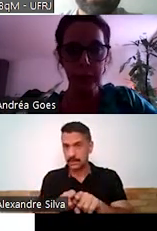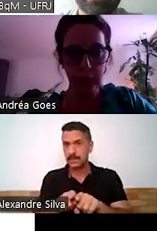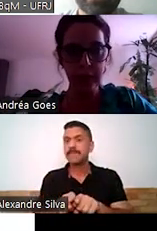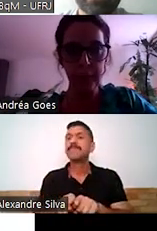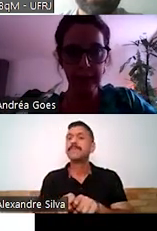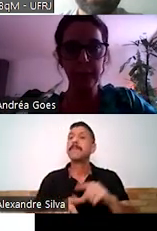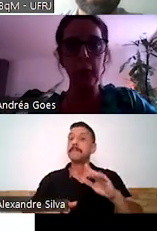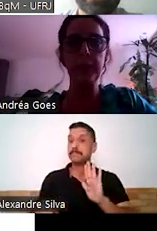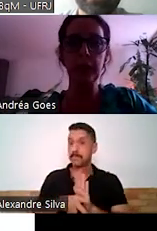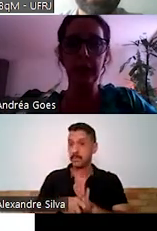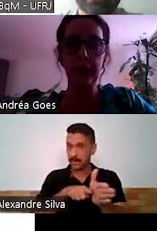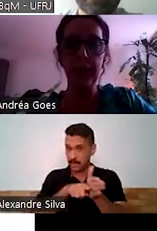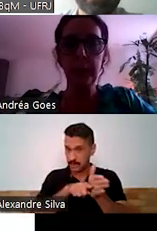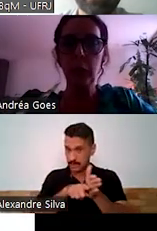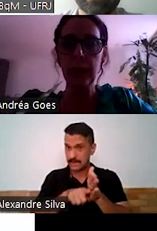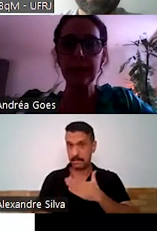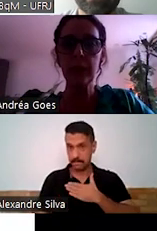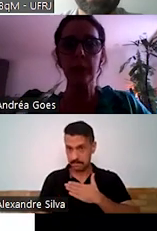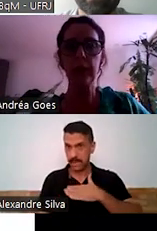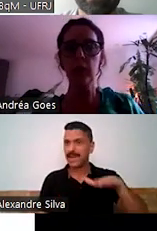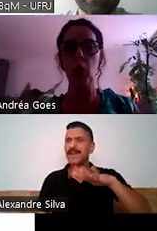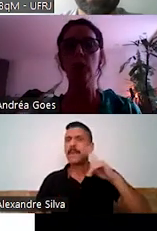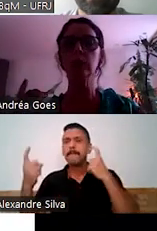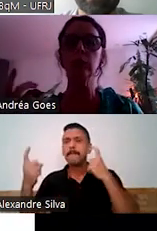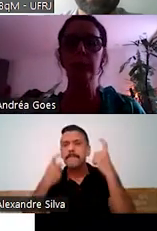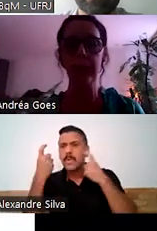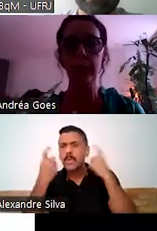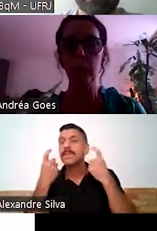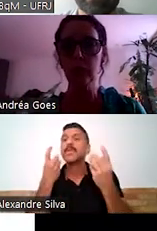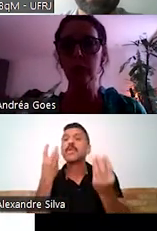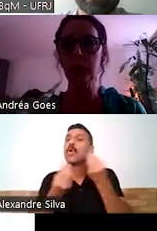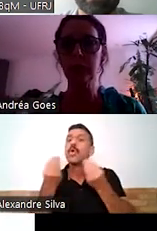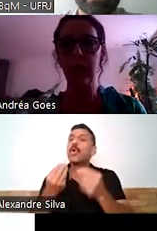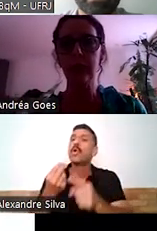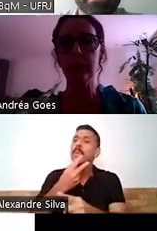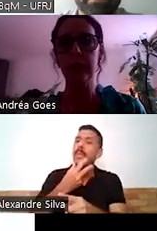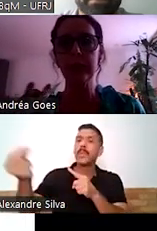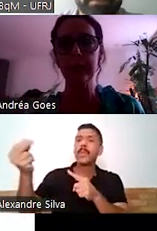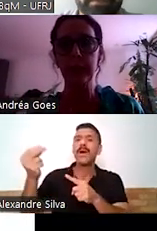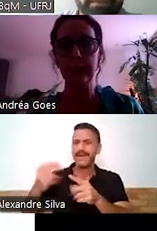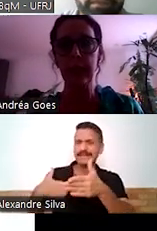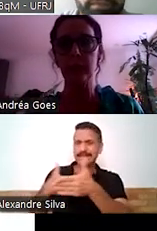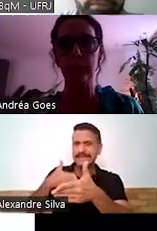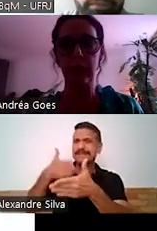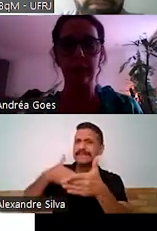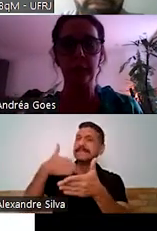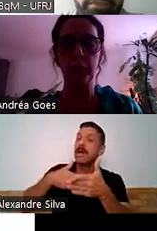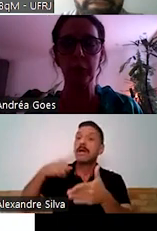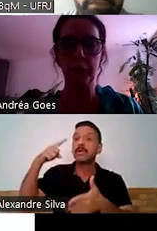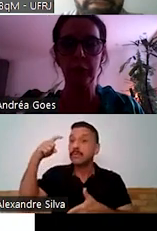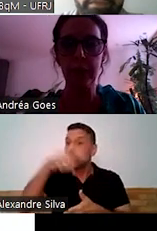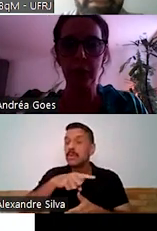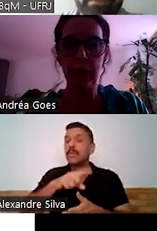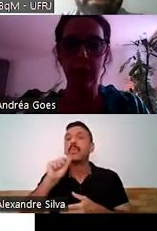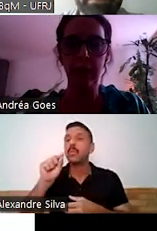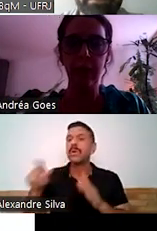de pesquisa, principalmente, a preocupação em como superar alguns obstáculos, aí sim baseado na